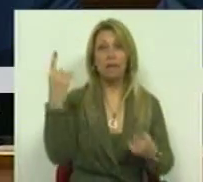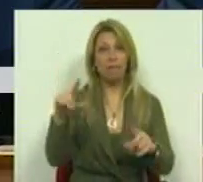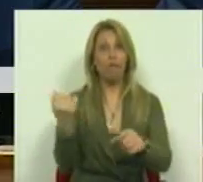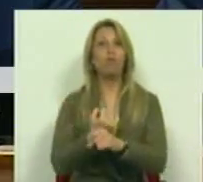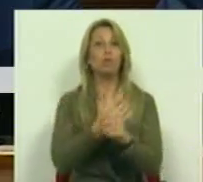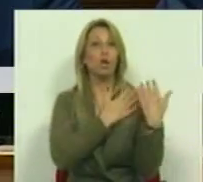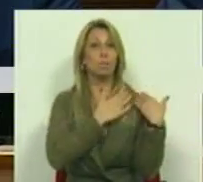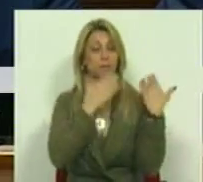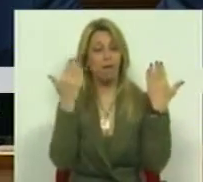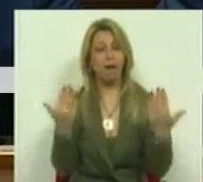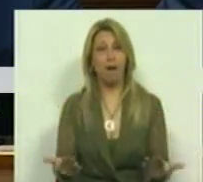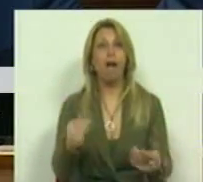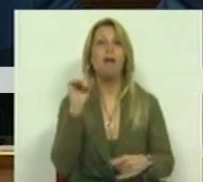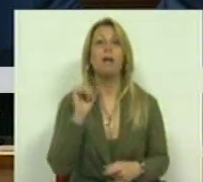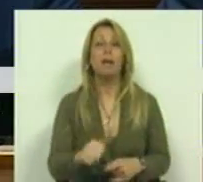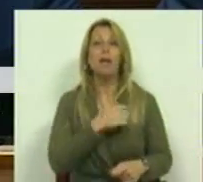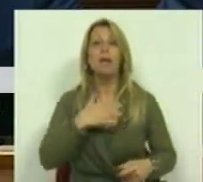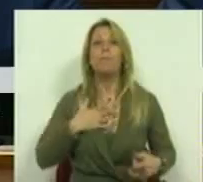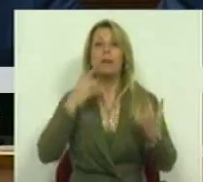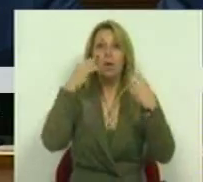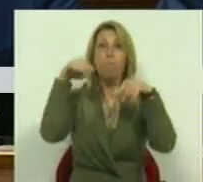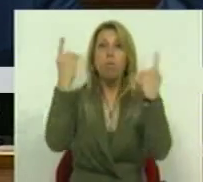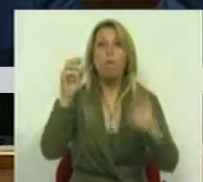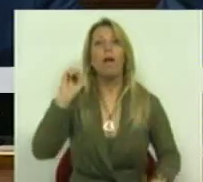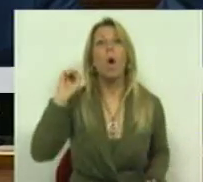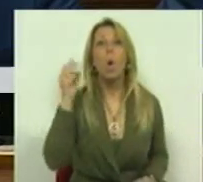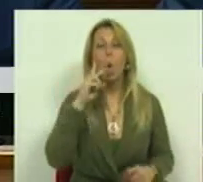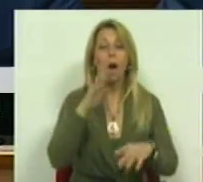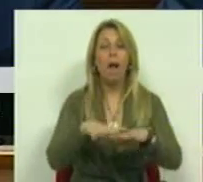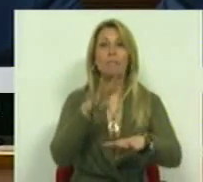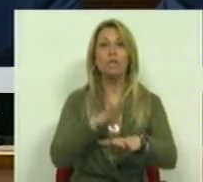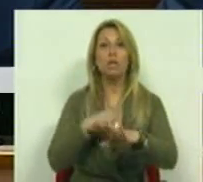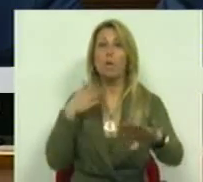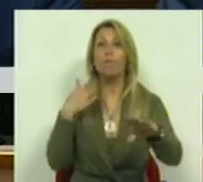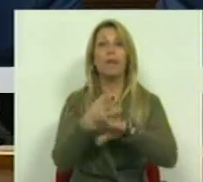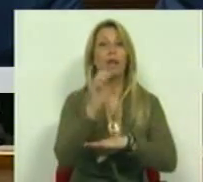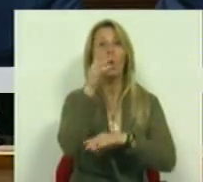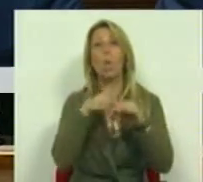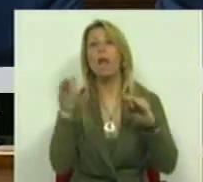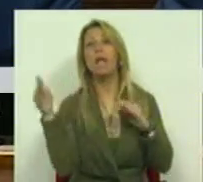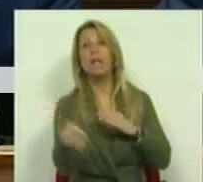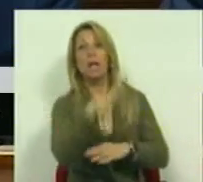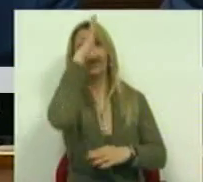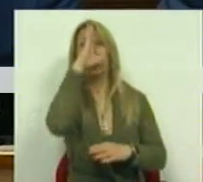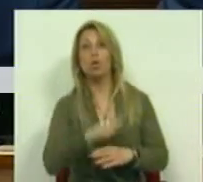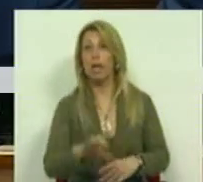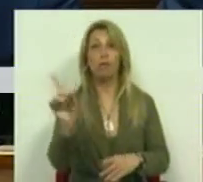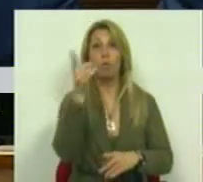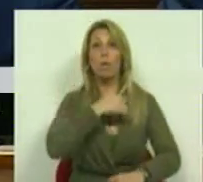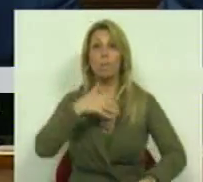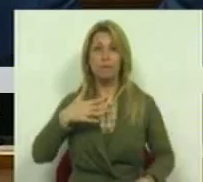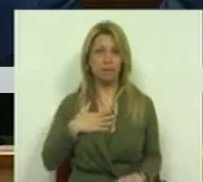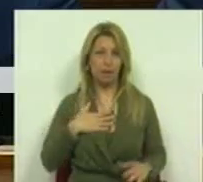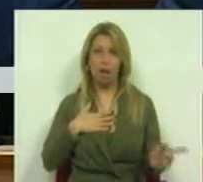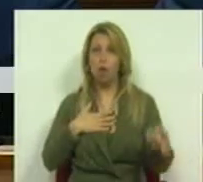responsabilidade, seja em empresas públicas, seja na administração direta e indireta do Estado não empresarial, não é pelo